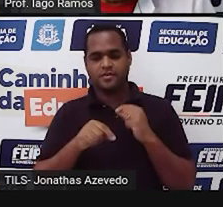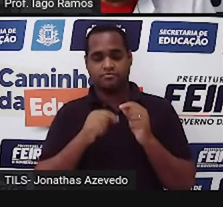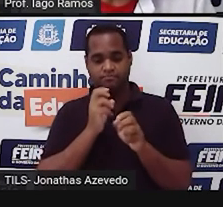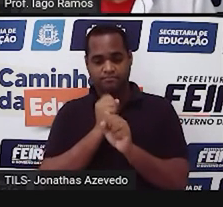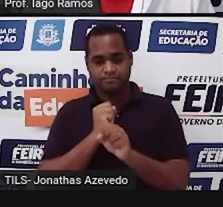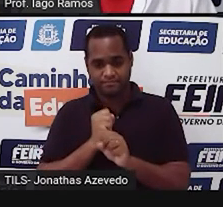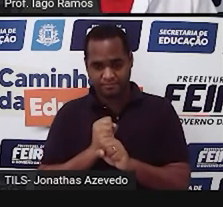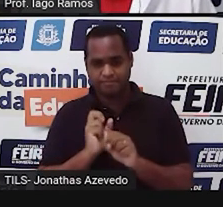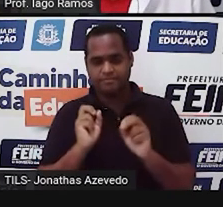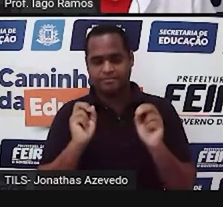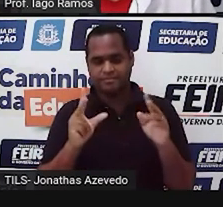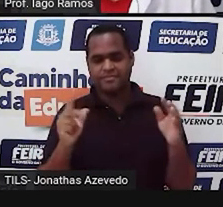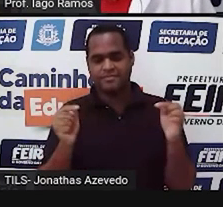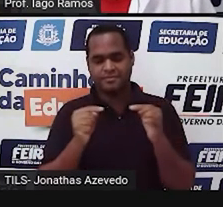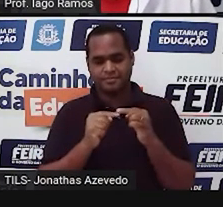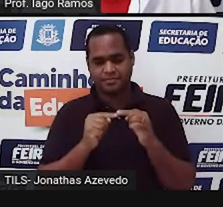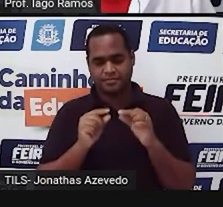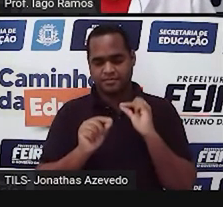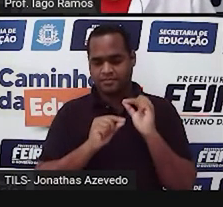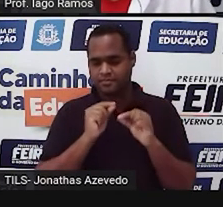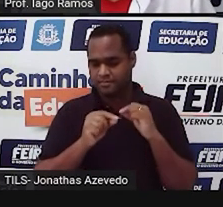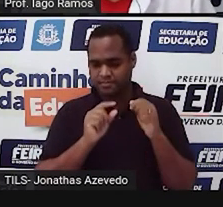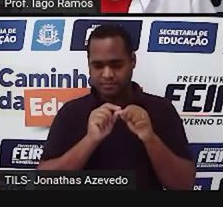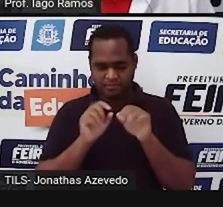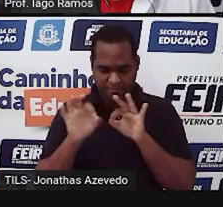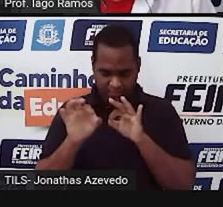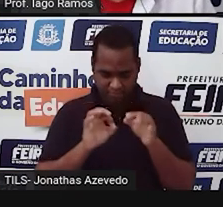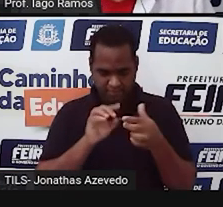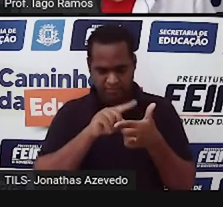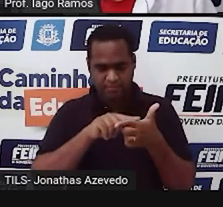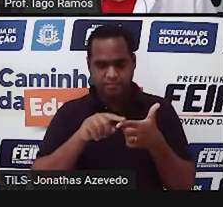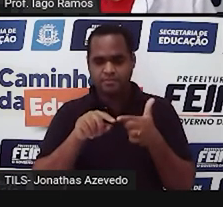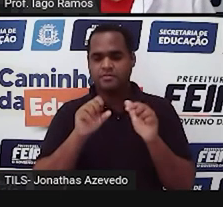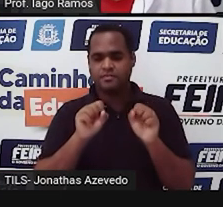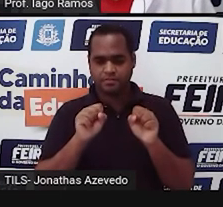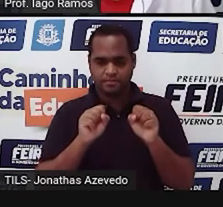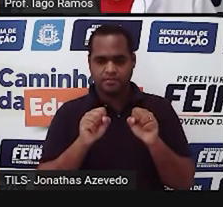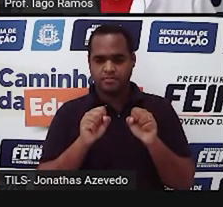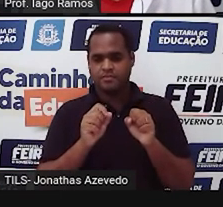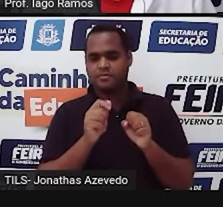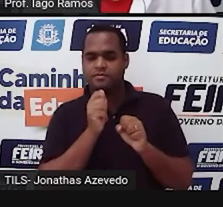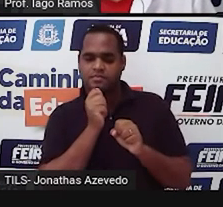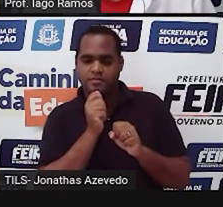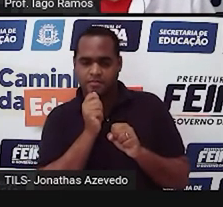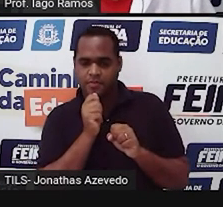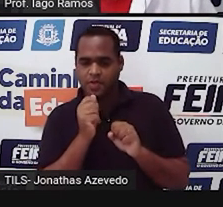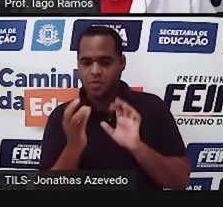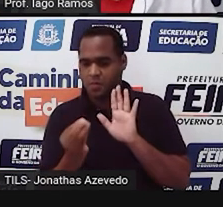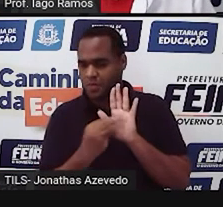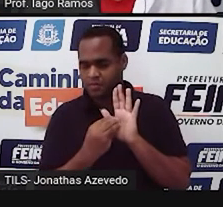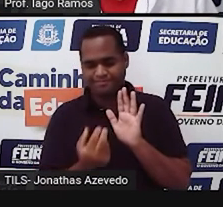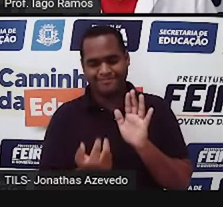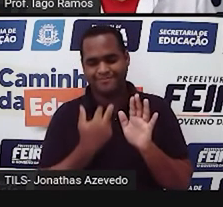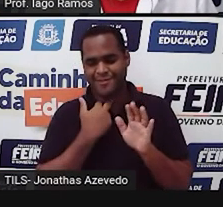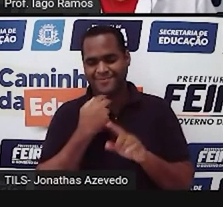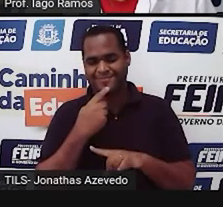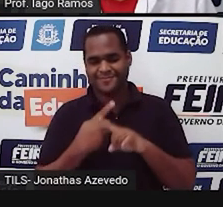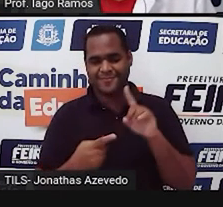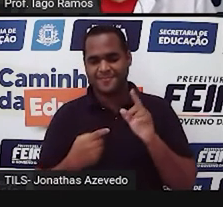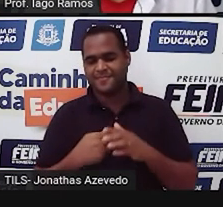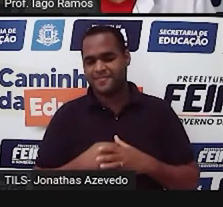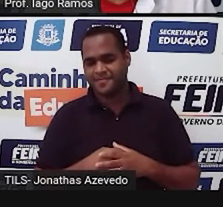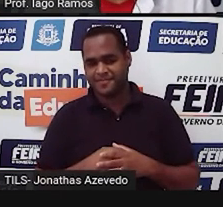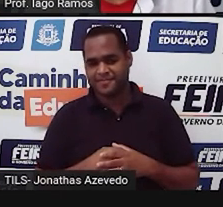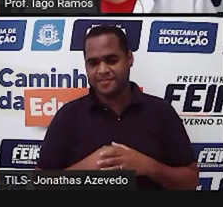cálculo tá fazendo essas divisões sem a calculadora Beleza a gente vai fazer um